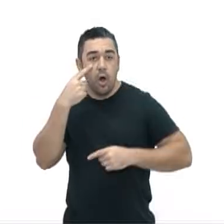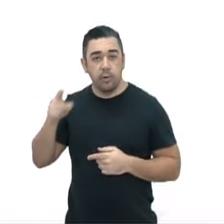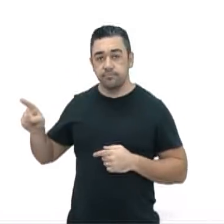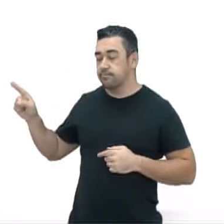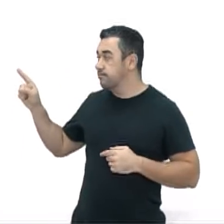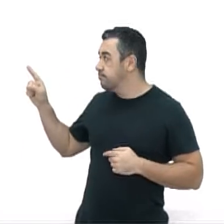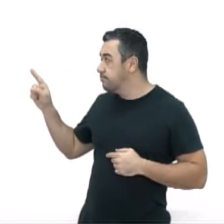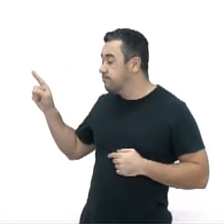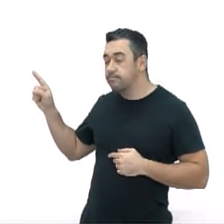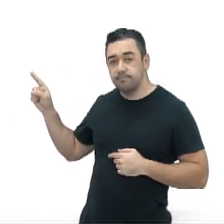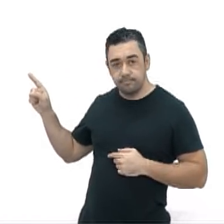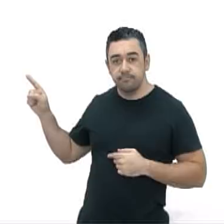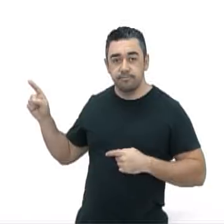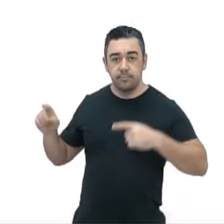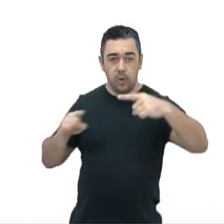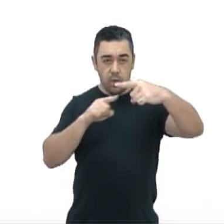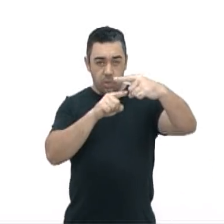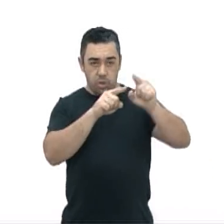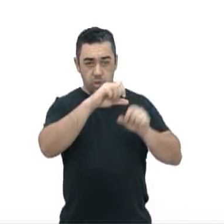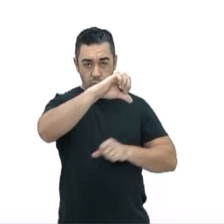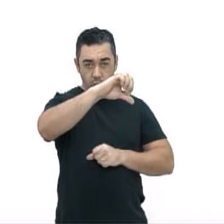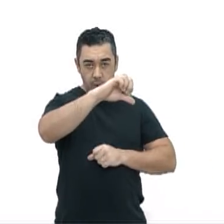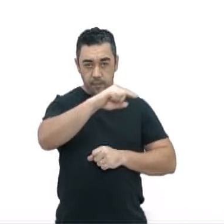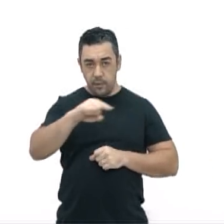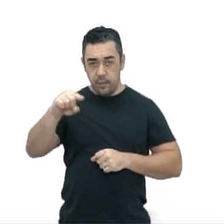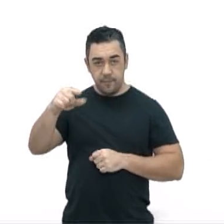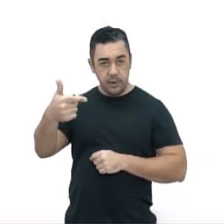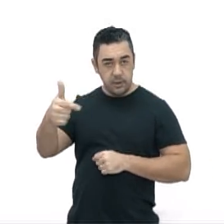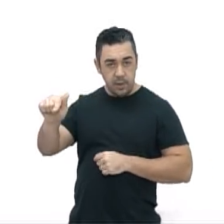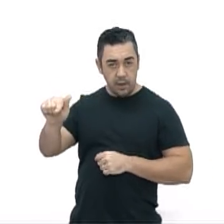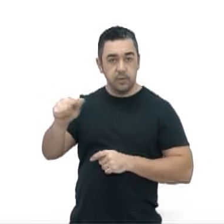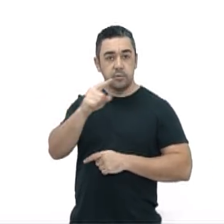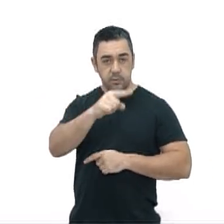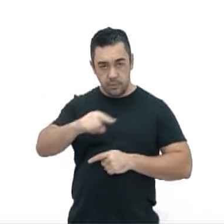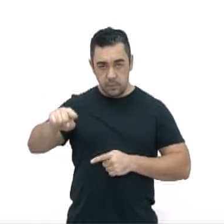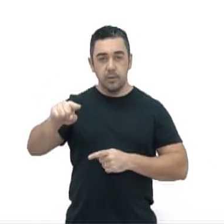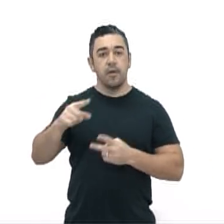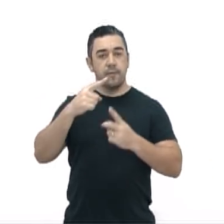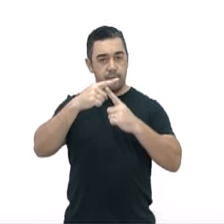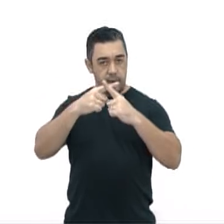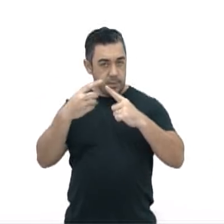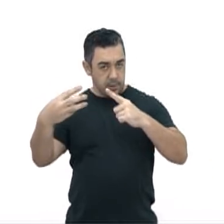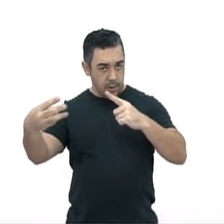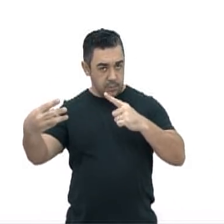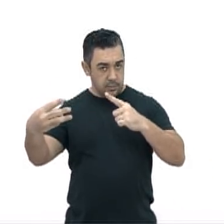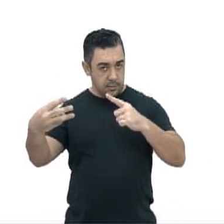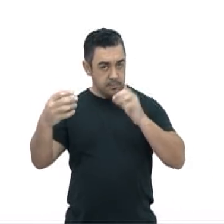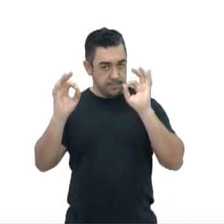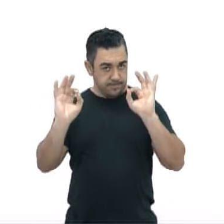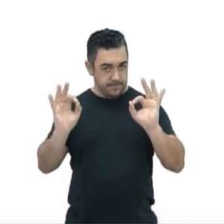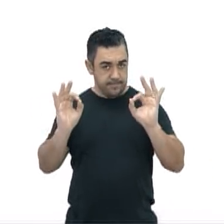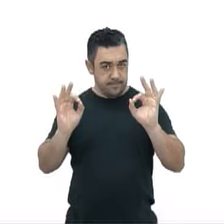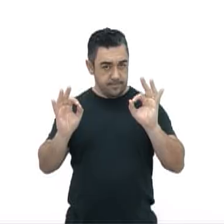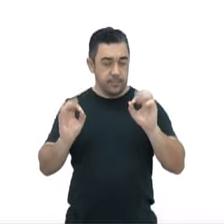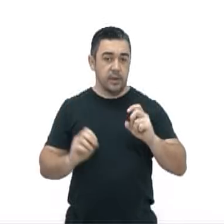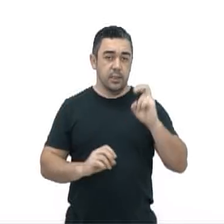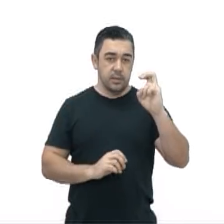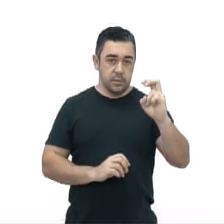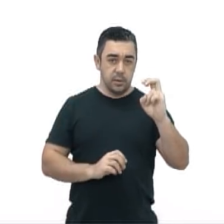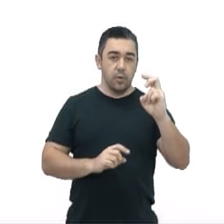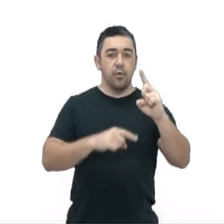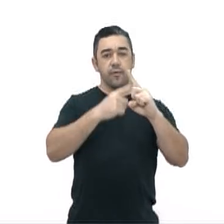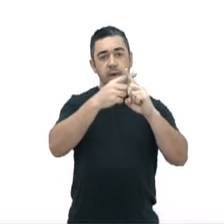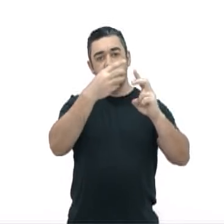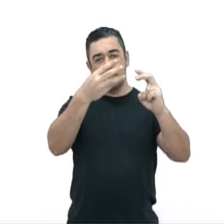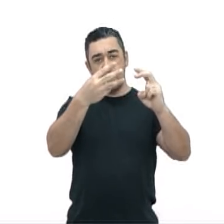lá, 9 para virar 27 vezes 3, não é isso? Ó, então quer dizer que 5 vezes